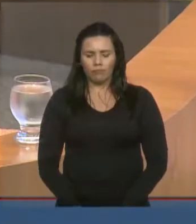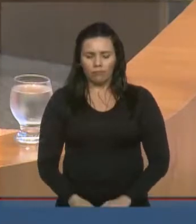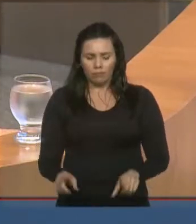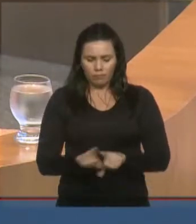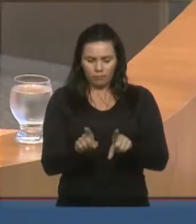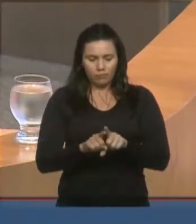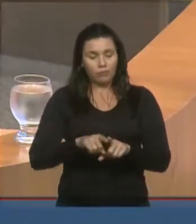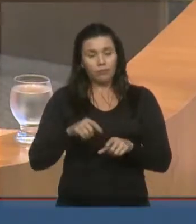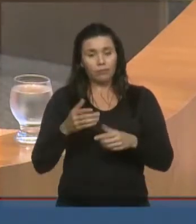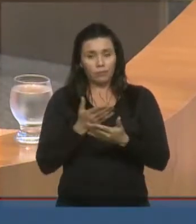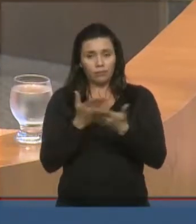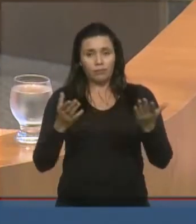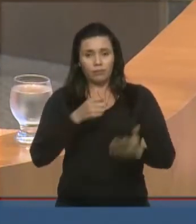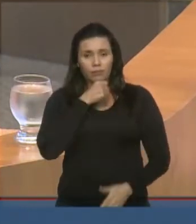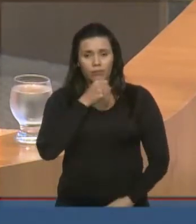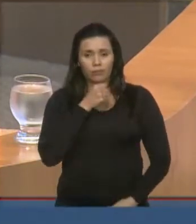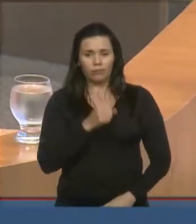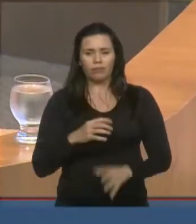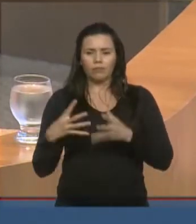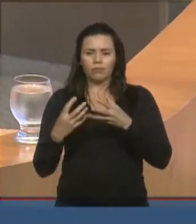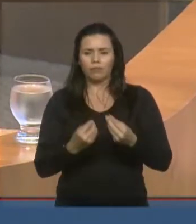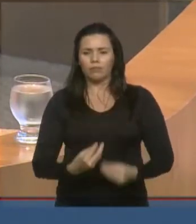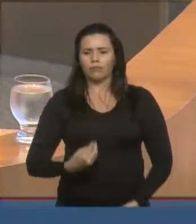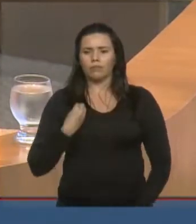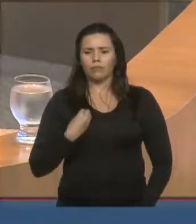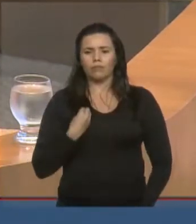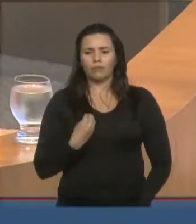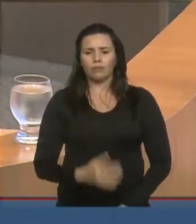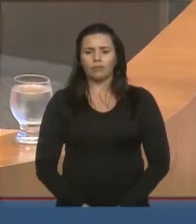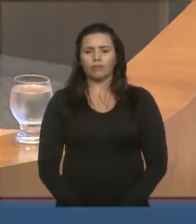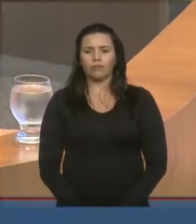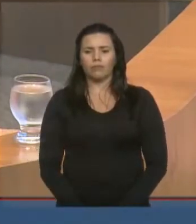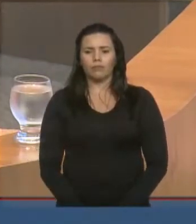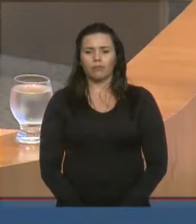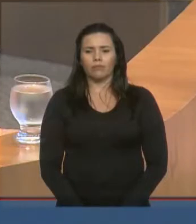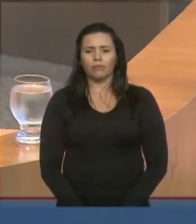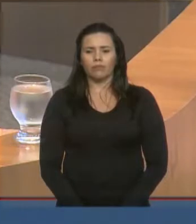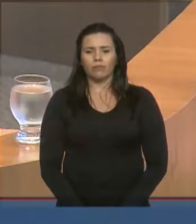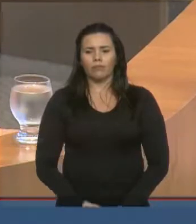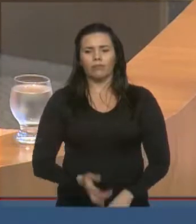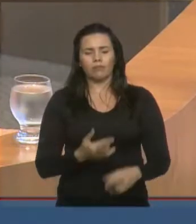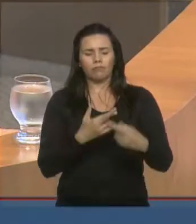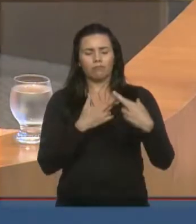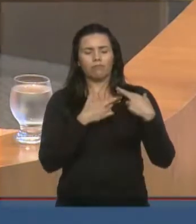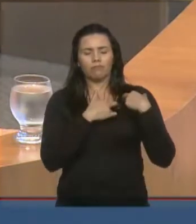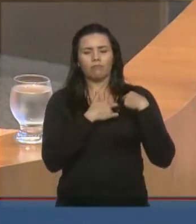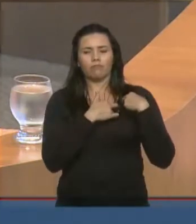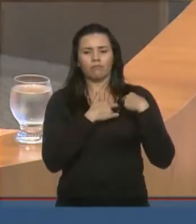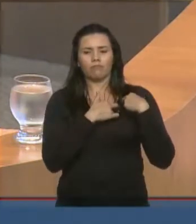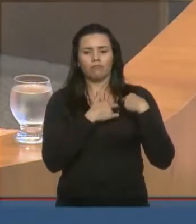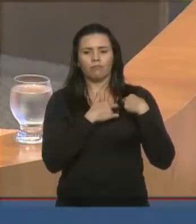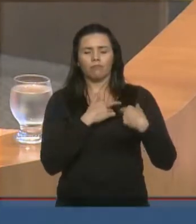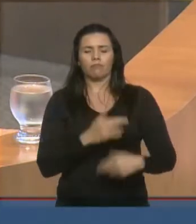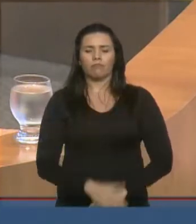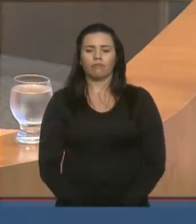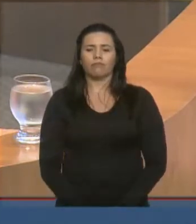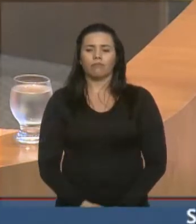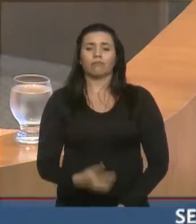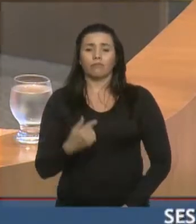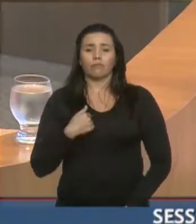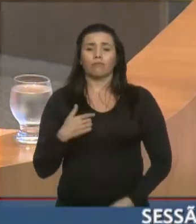imprensa, a todos os presentes. Uma responsabilidade grande encerrar uma sessão solene como essa.